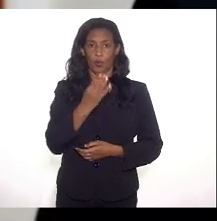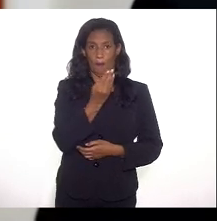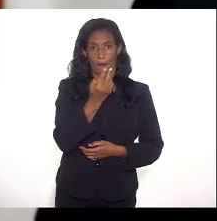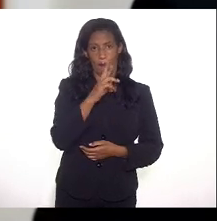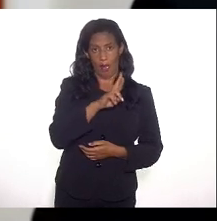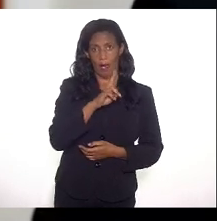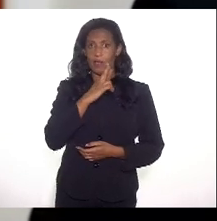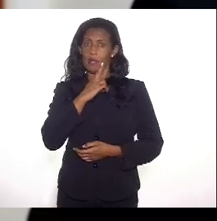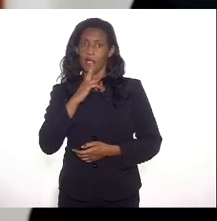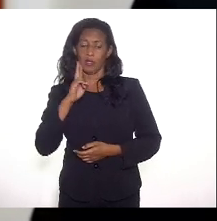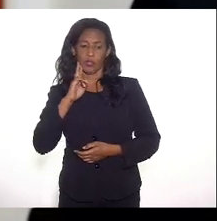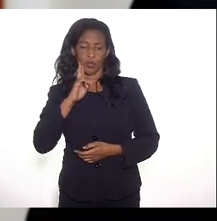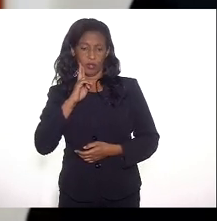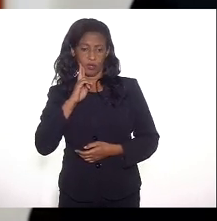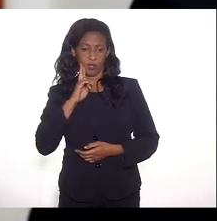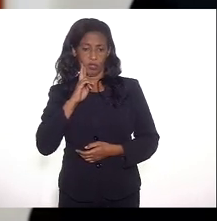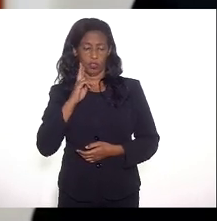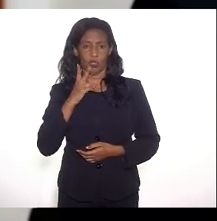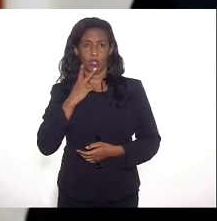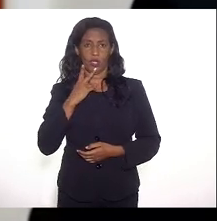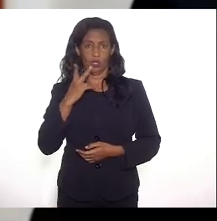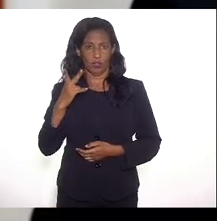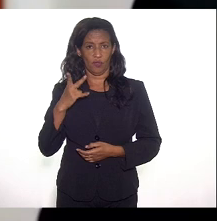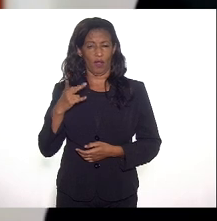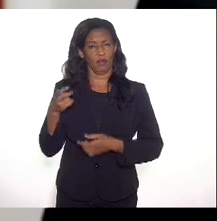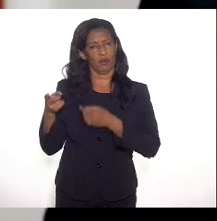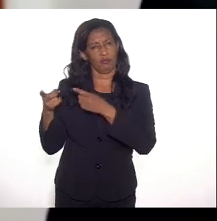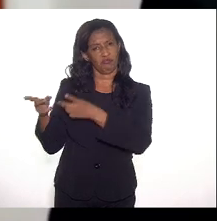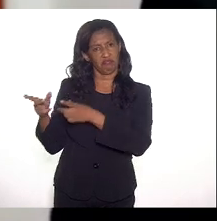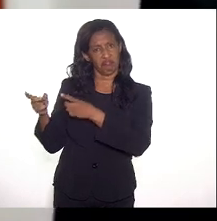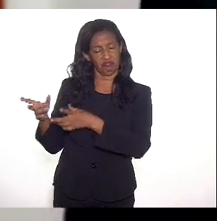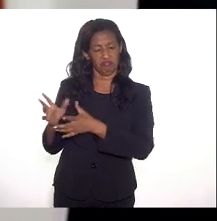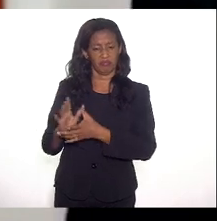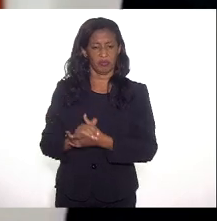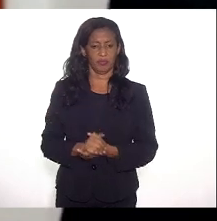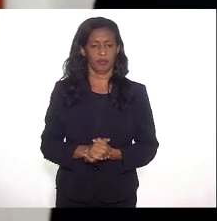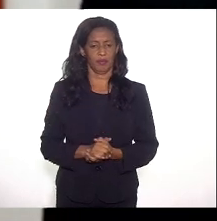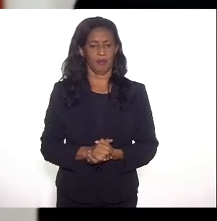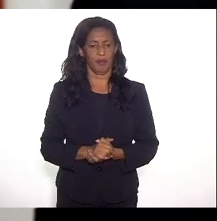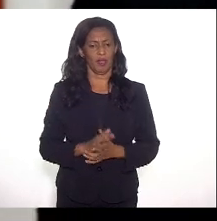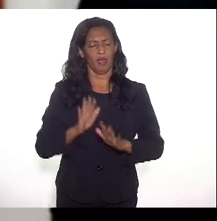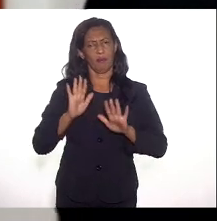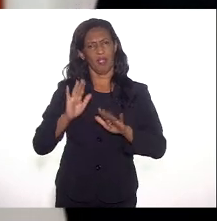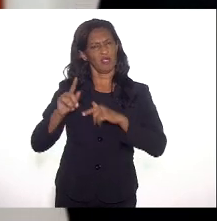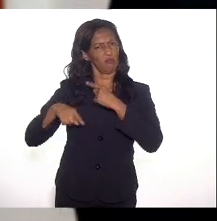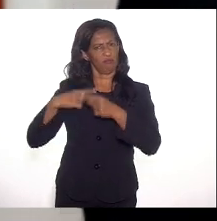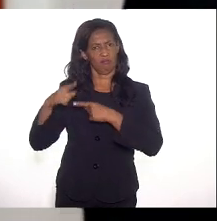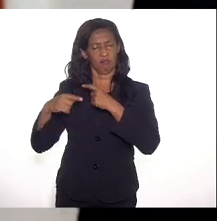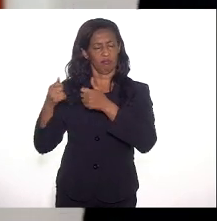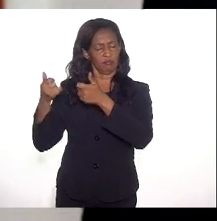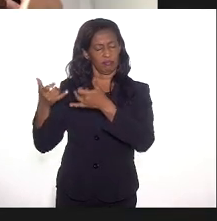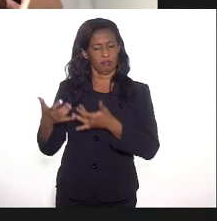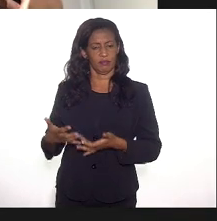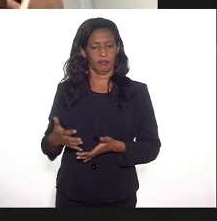restaurantes. Ele diz que é dos fornecedores. Mas isso a gente clareia.